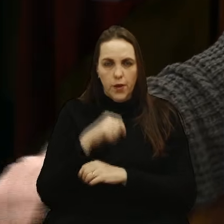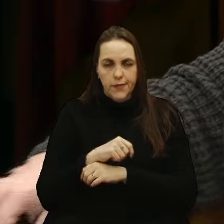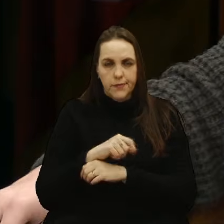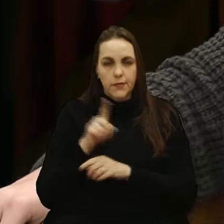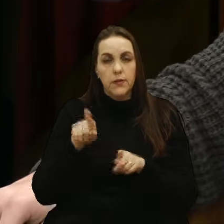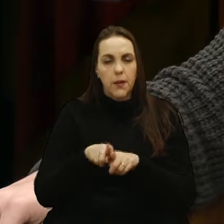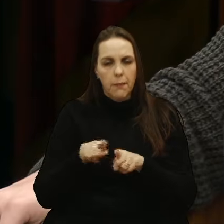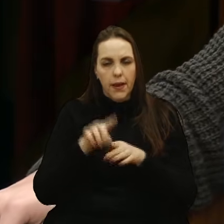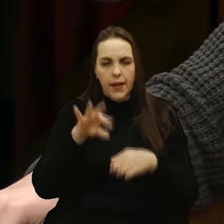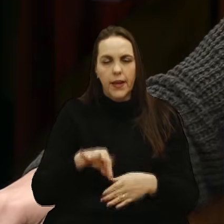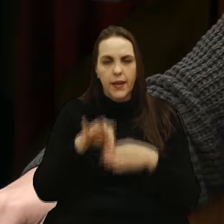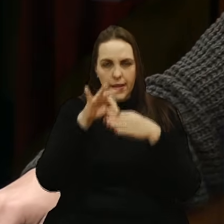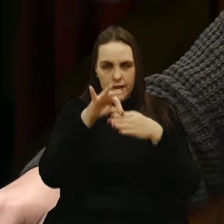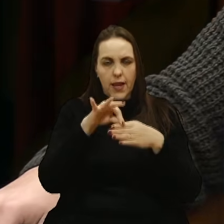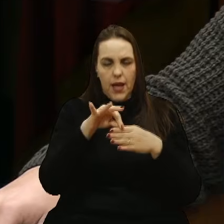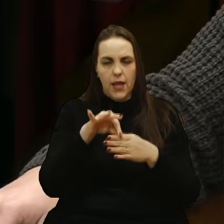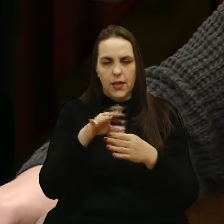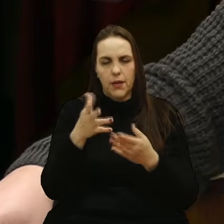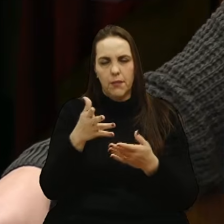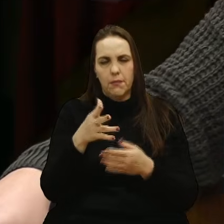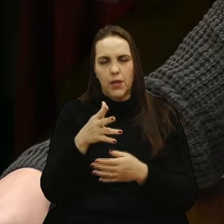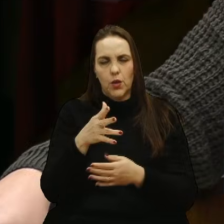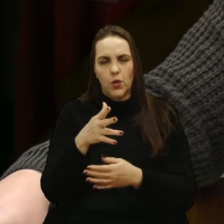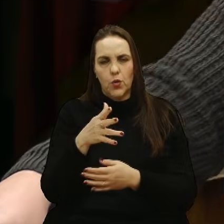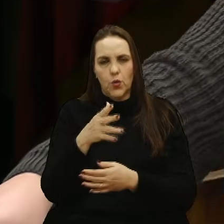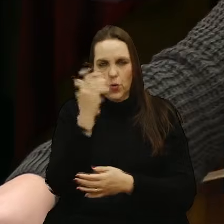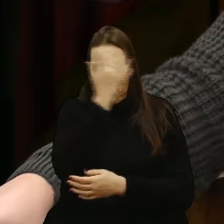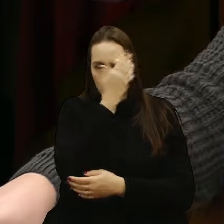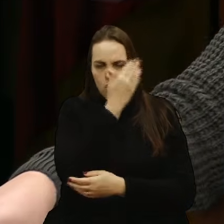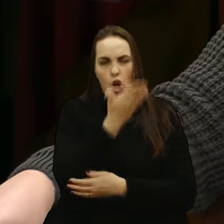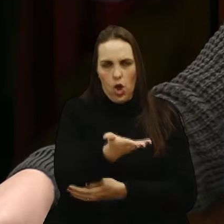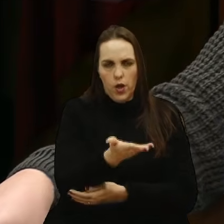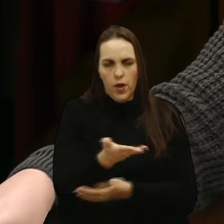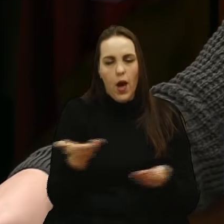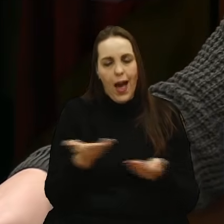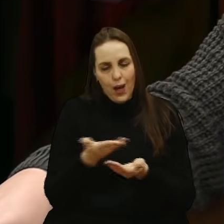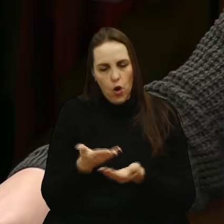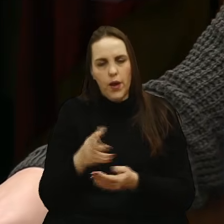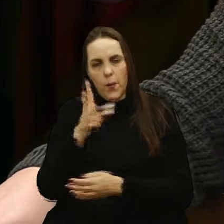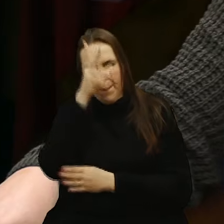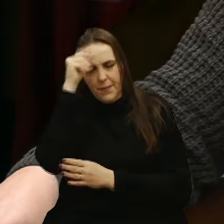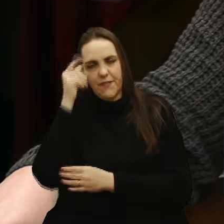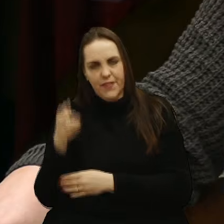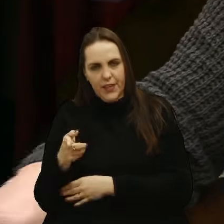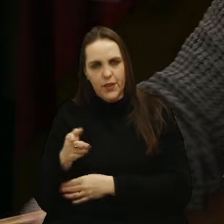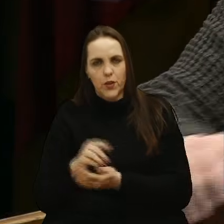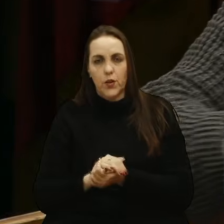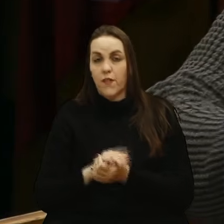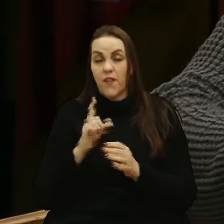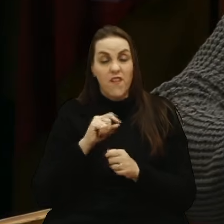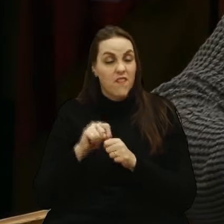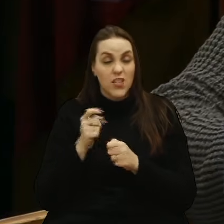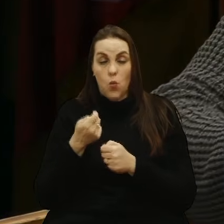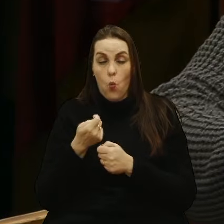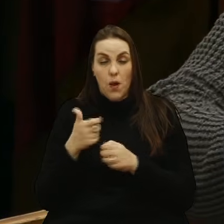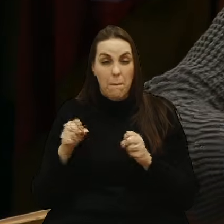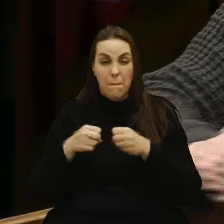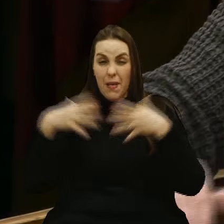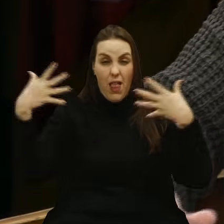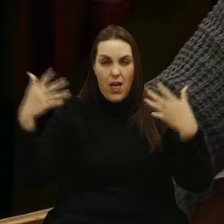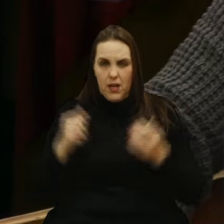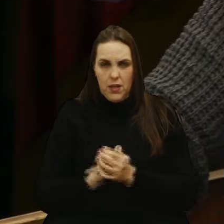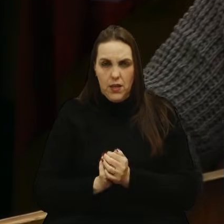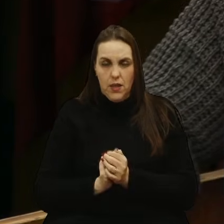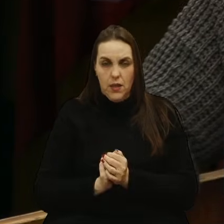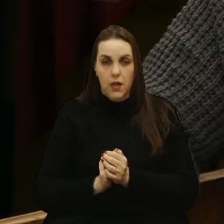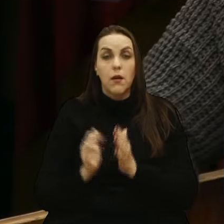pelo presidente Adiló, na época, hoje prefeito, que fez milagre. E solicito ao presidente